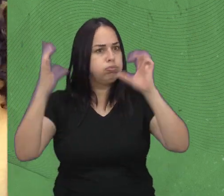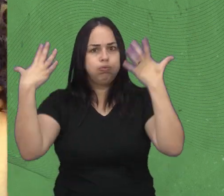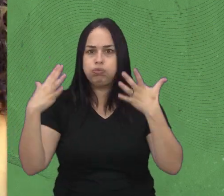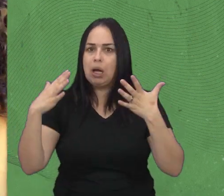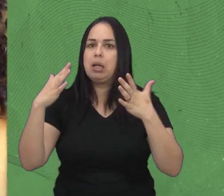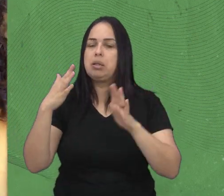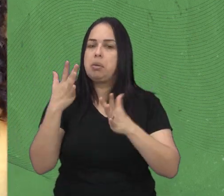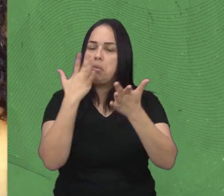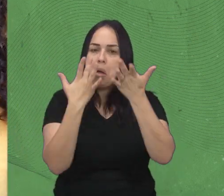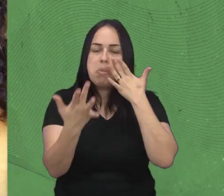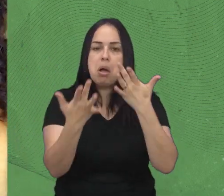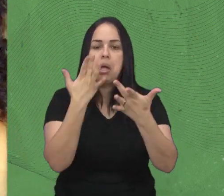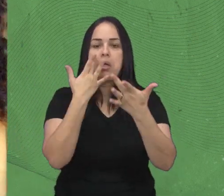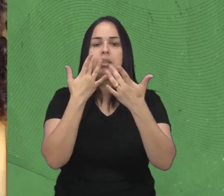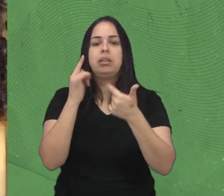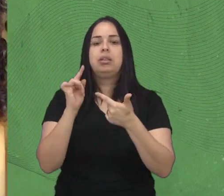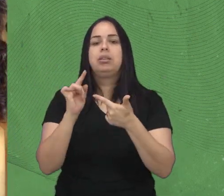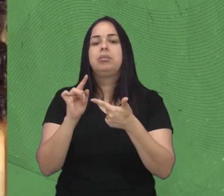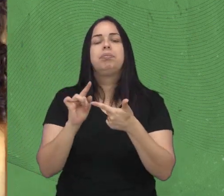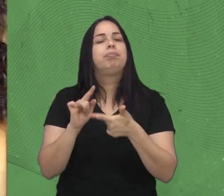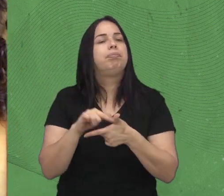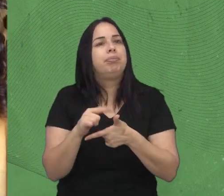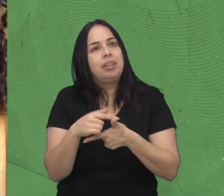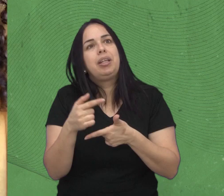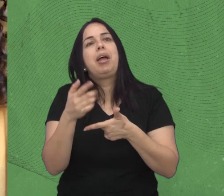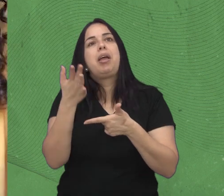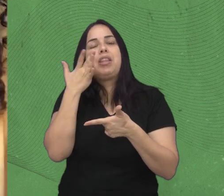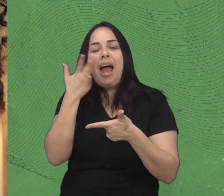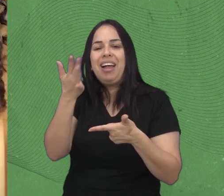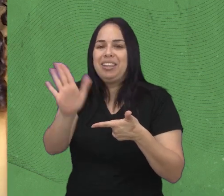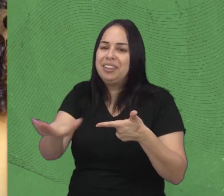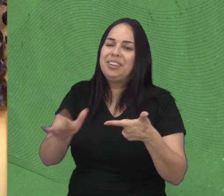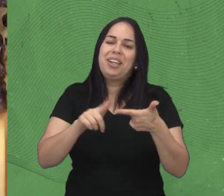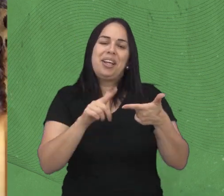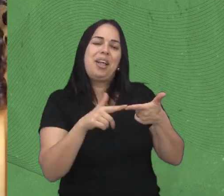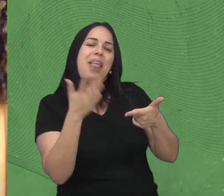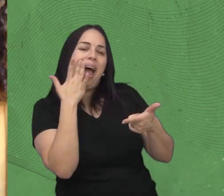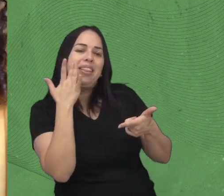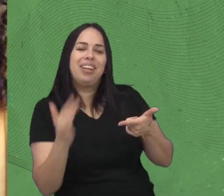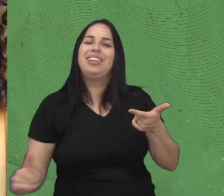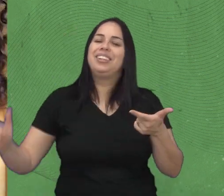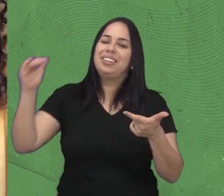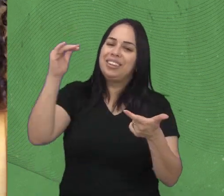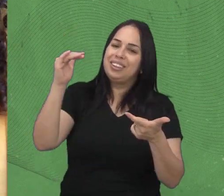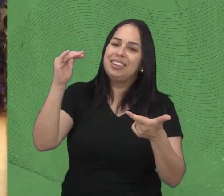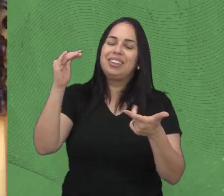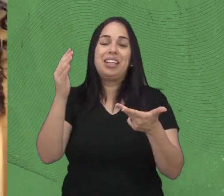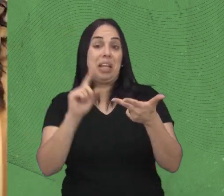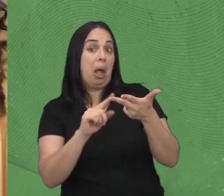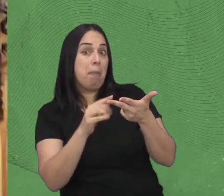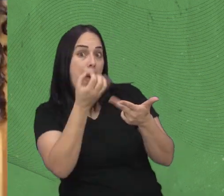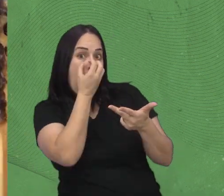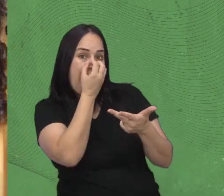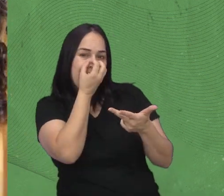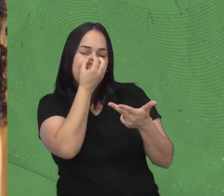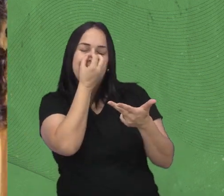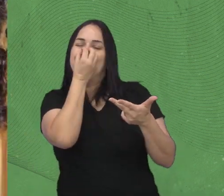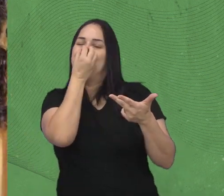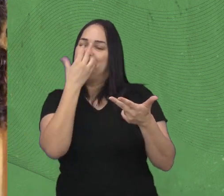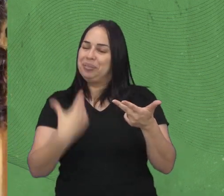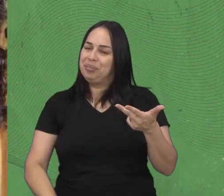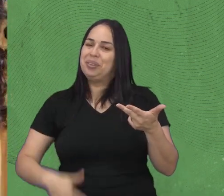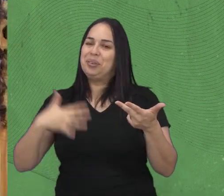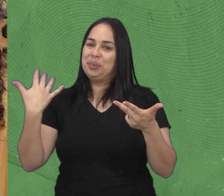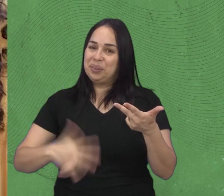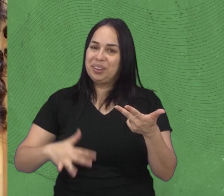bastante espetáculo. Vai ter espetáculo infantil, espetáculo adulto, espetáculo de palhaçaria,